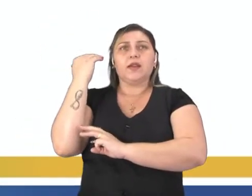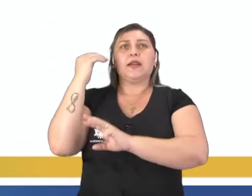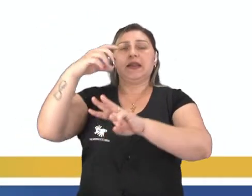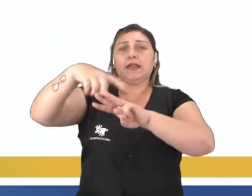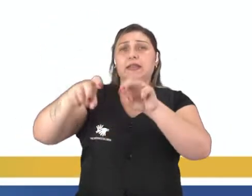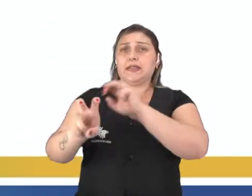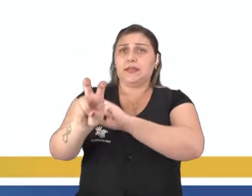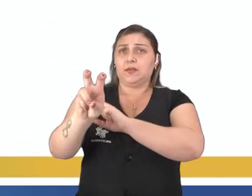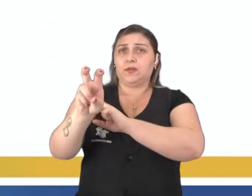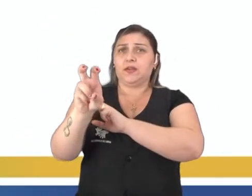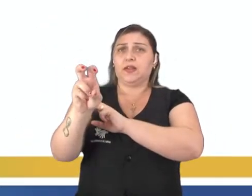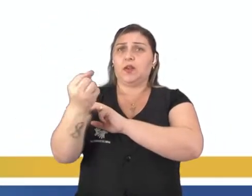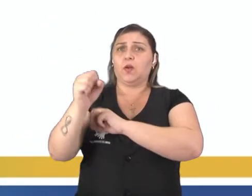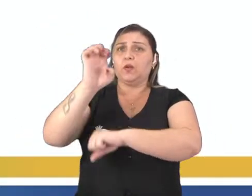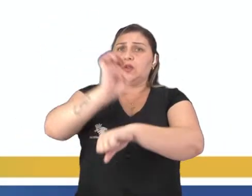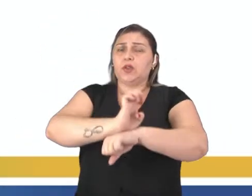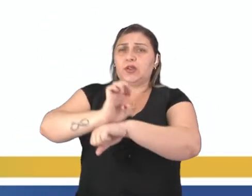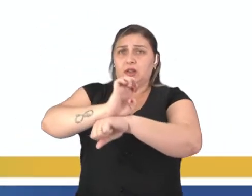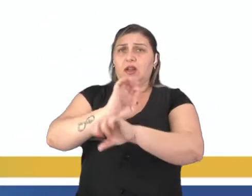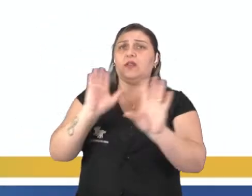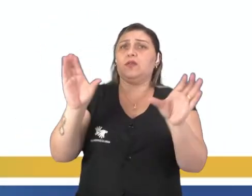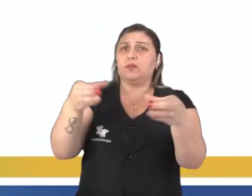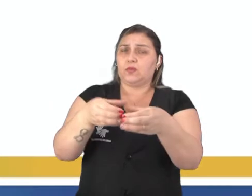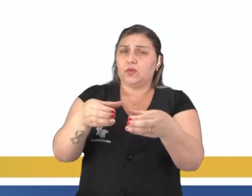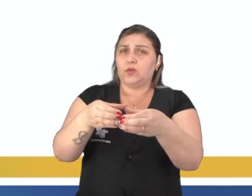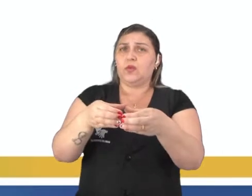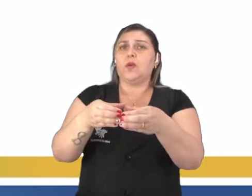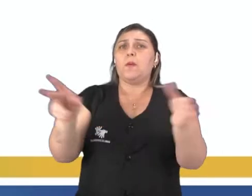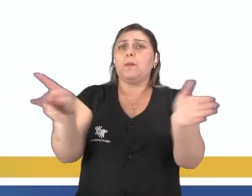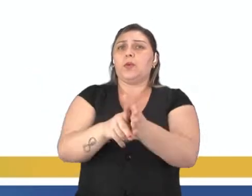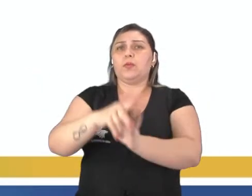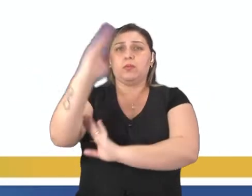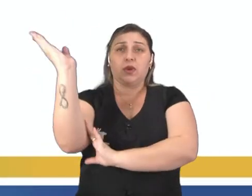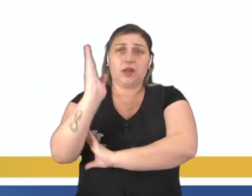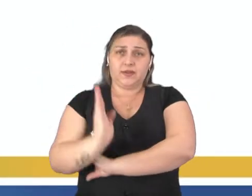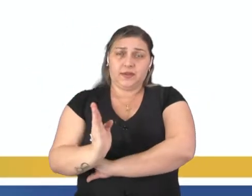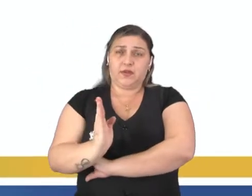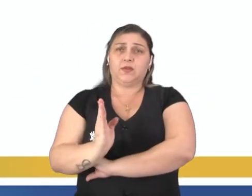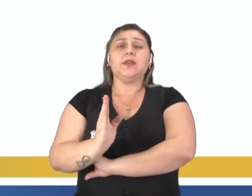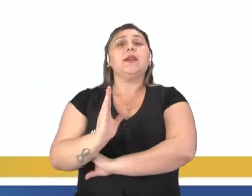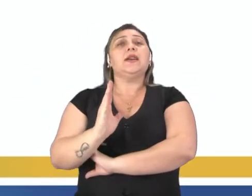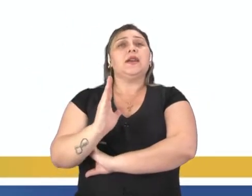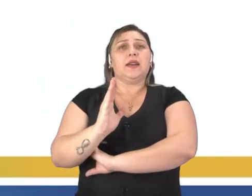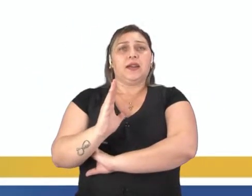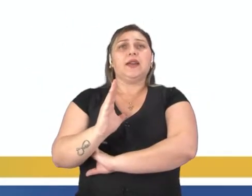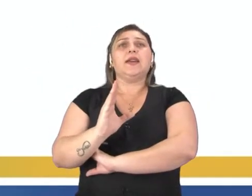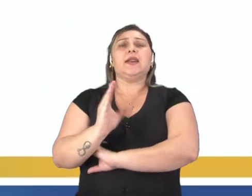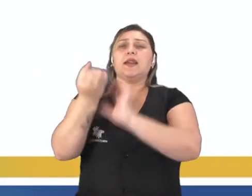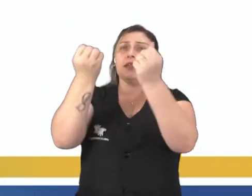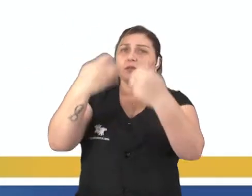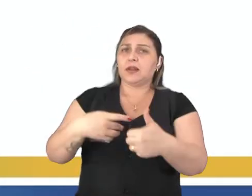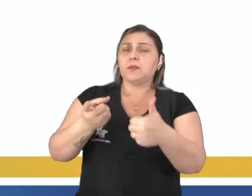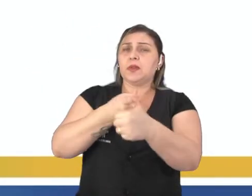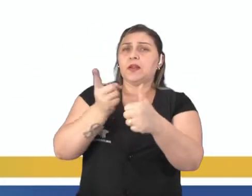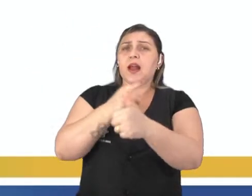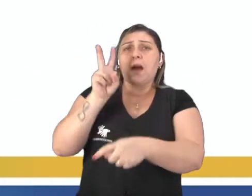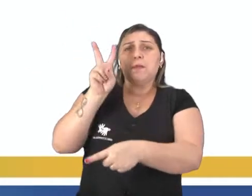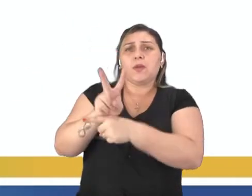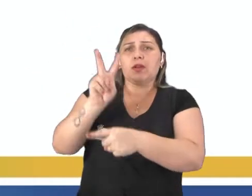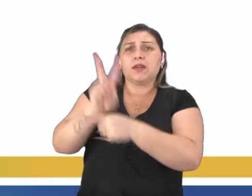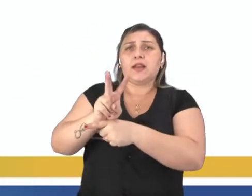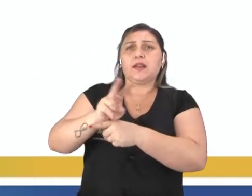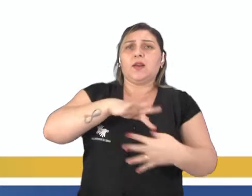58 Estados-membros, entre eles o próprio Brasil. Ela estabelece pela primeira vez a proteção